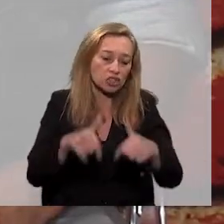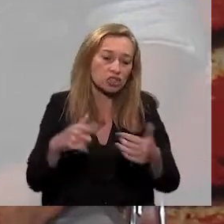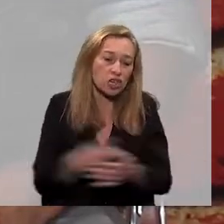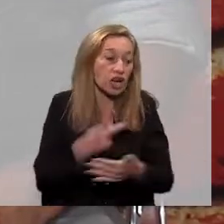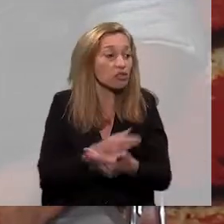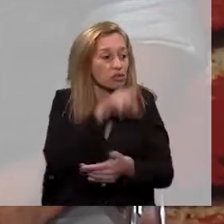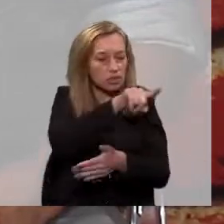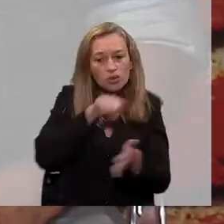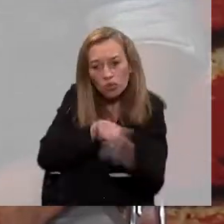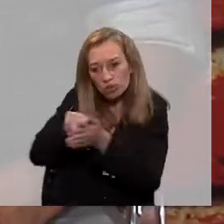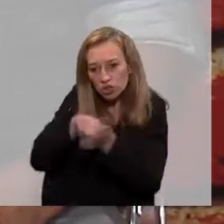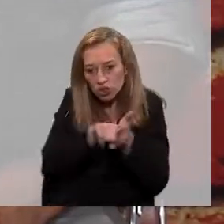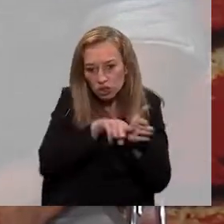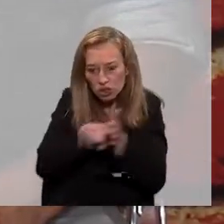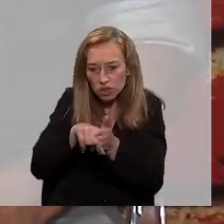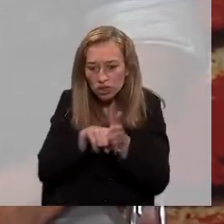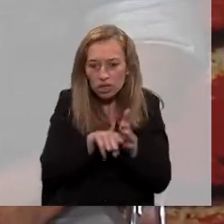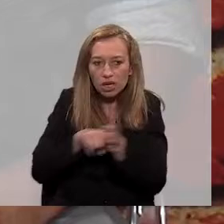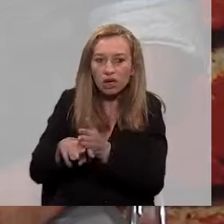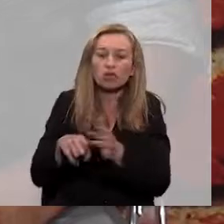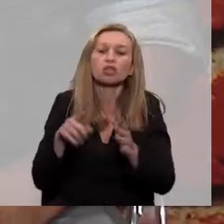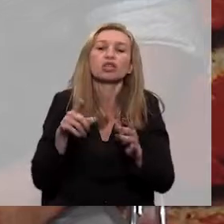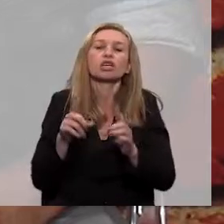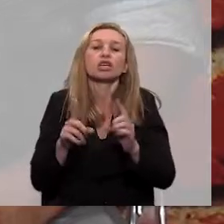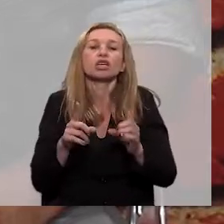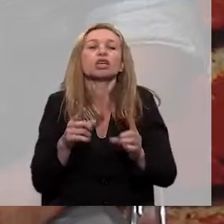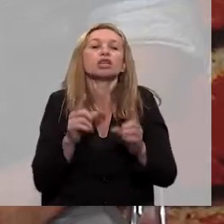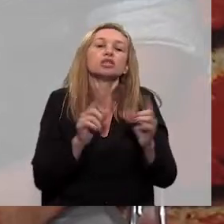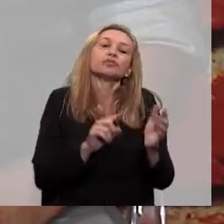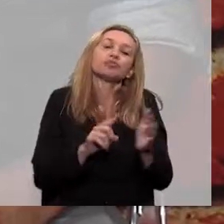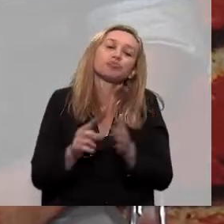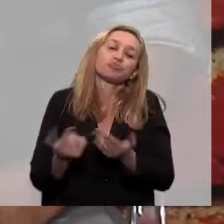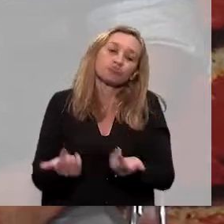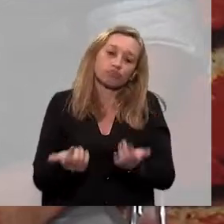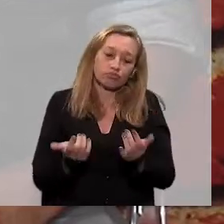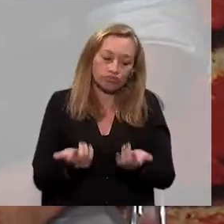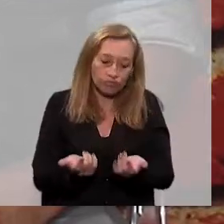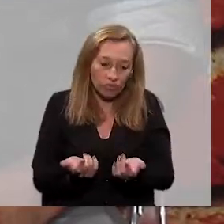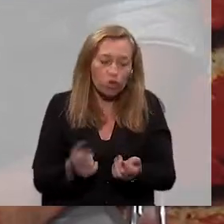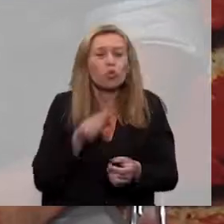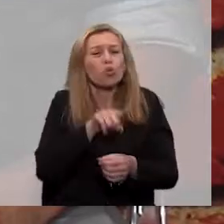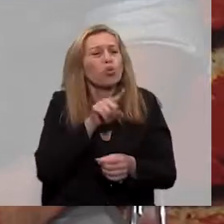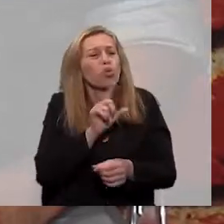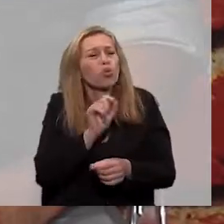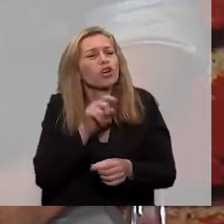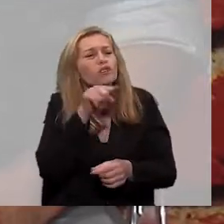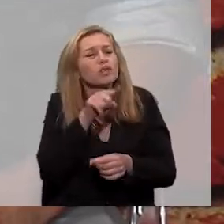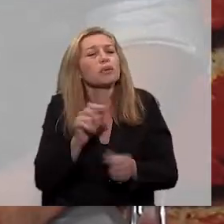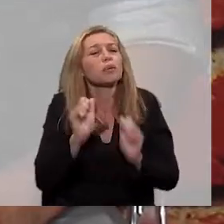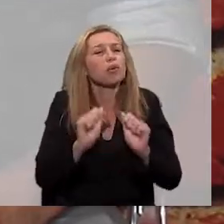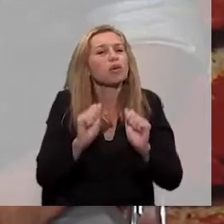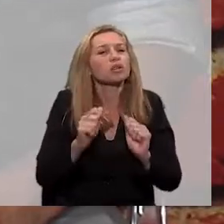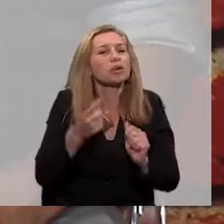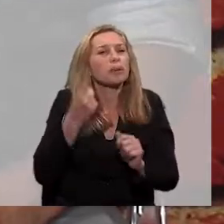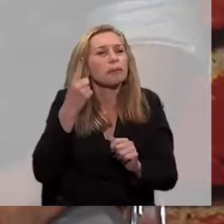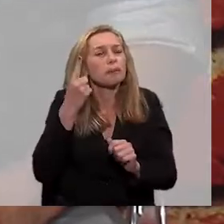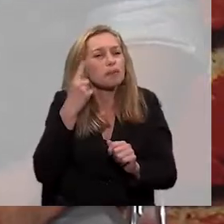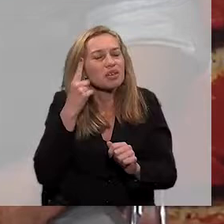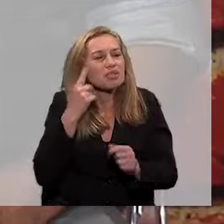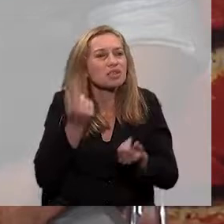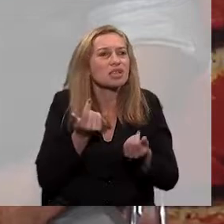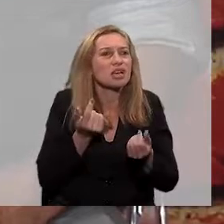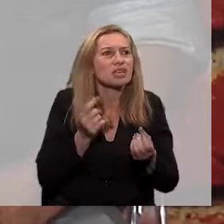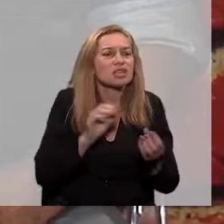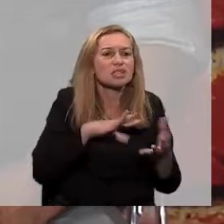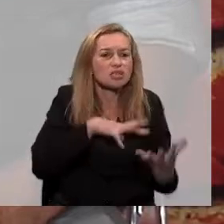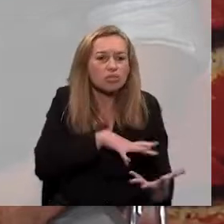como pesquisador de mídias digitais, e o Márcio é professor também, pesquisador de mídias digitais, o que você pode ressaltar desse ambiente, né,